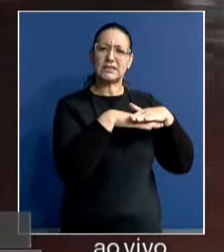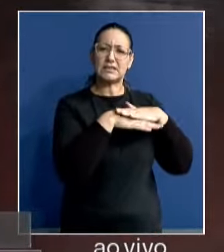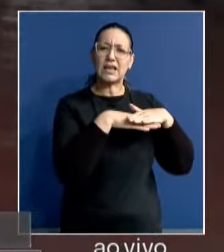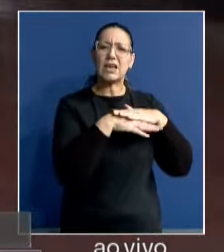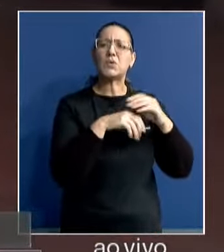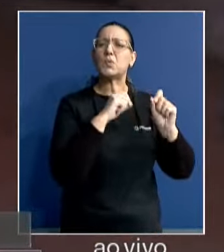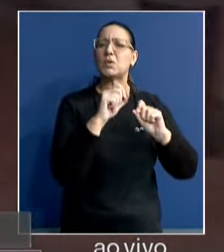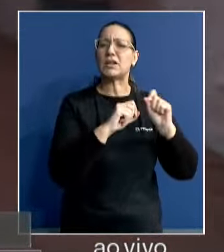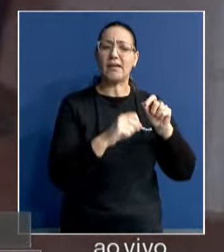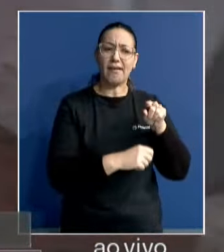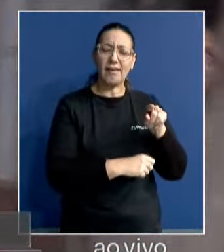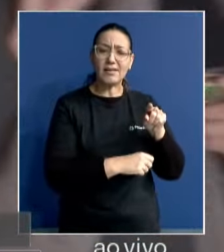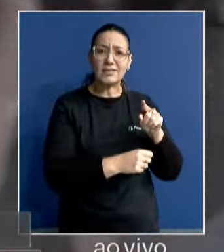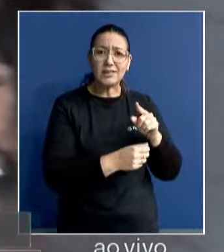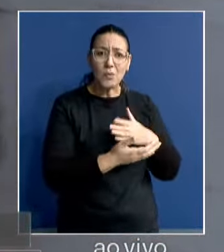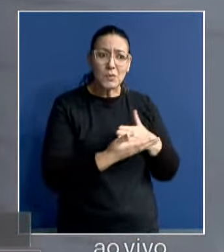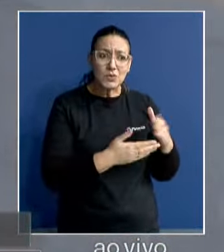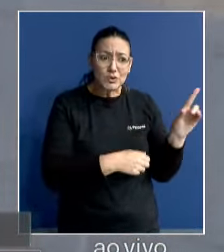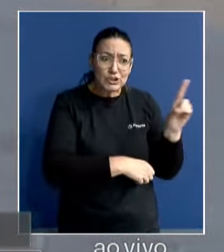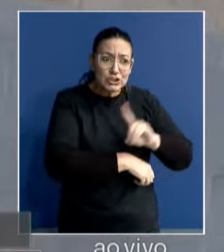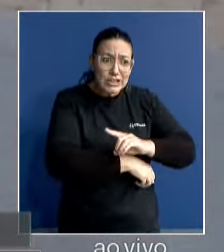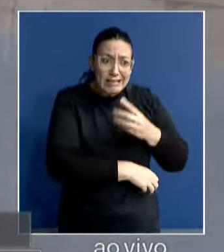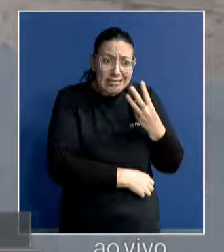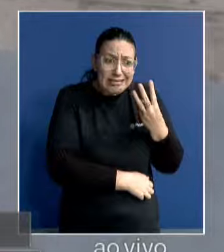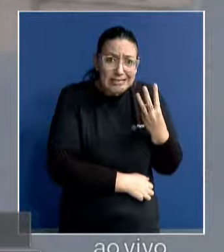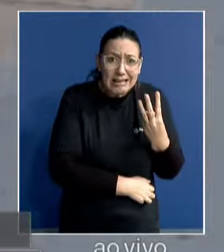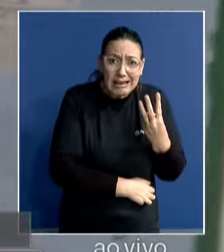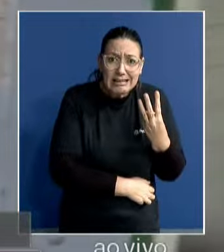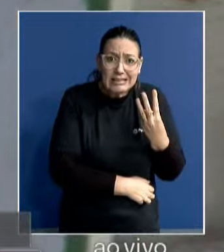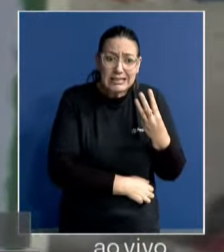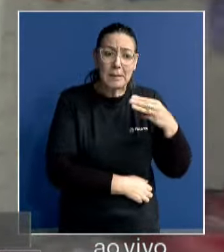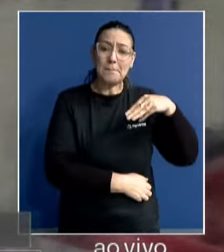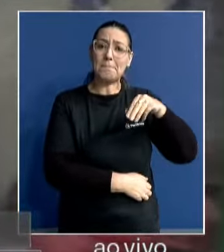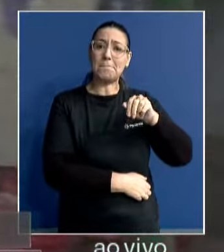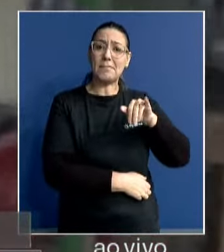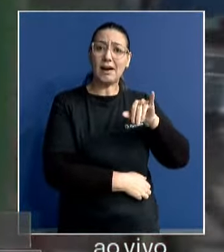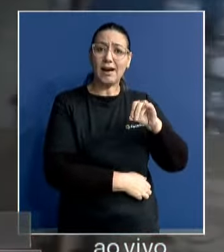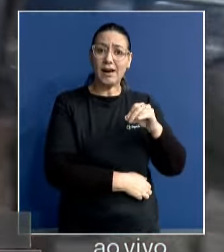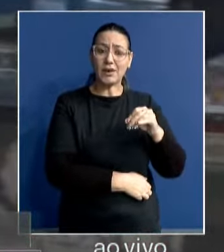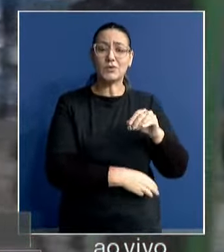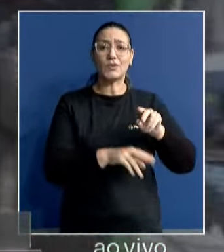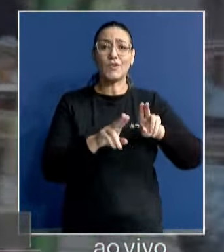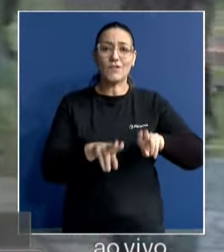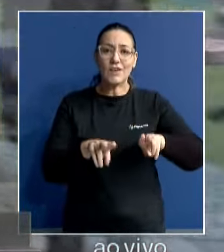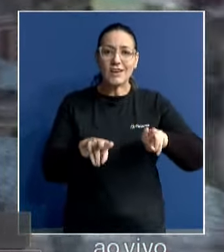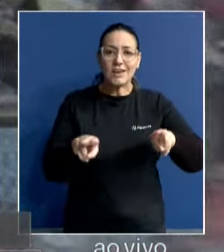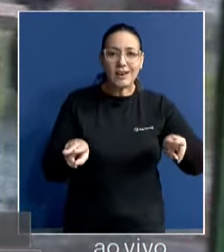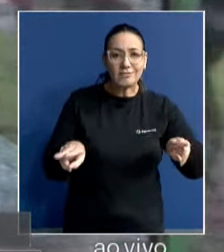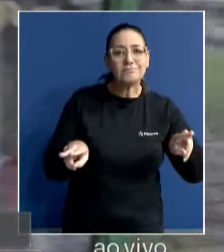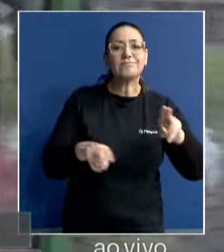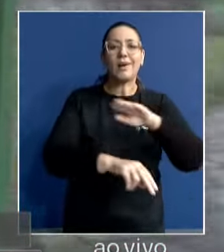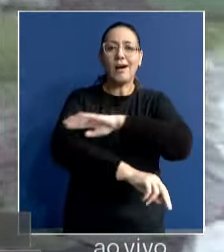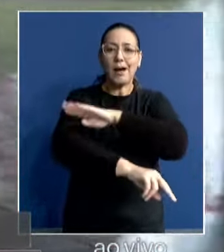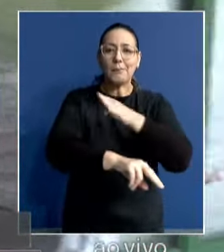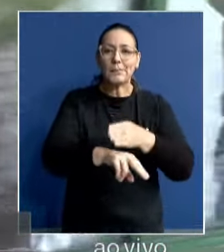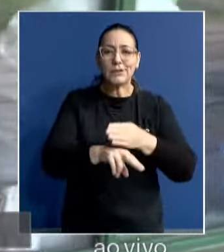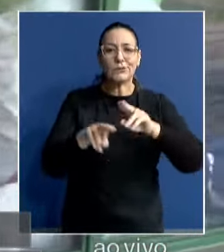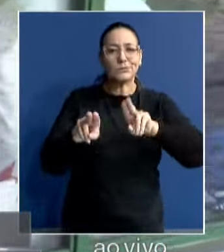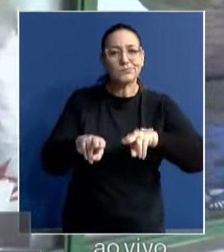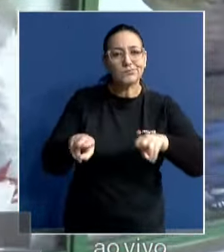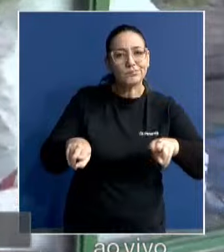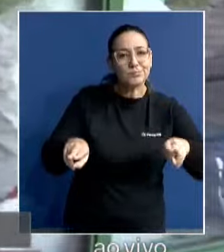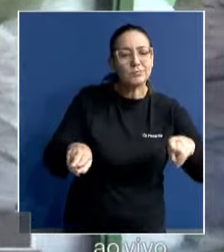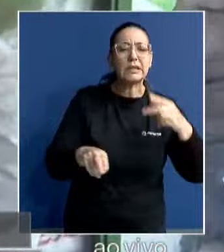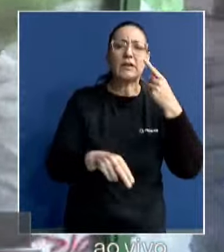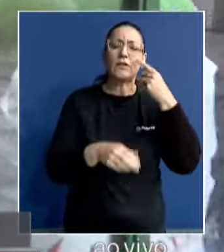está aqui desde o dia 3, então, de maio. Mas vamos primeiro explicar essa situação que aconteceu, que seria envolvendo,